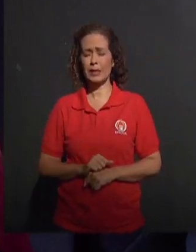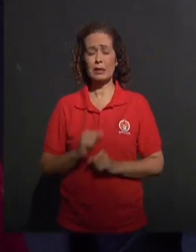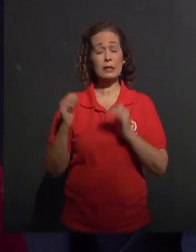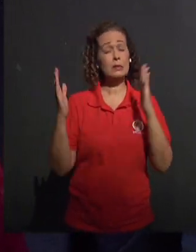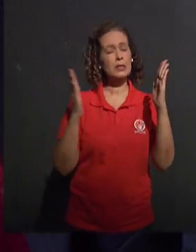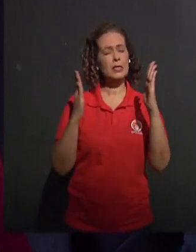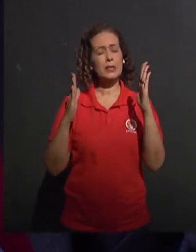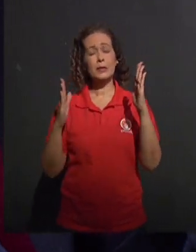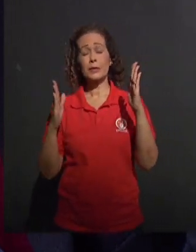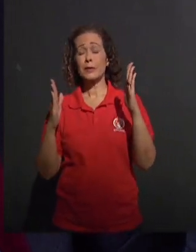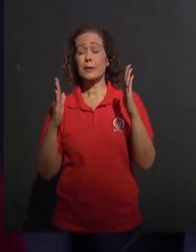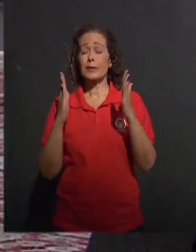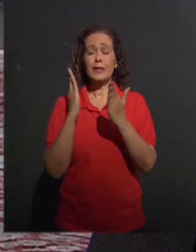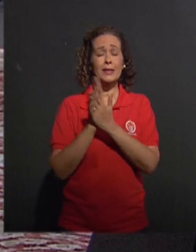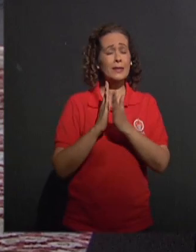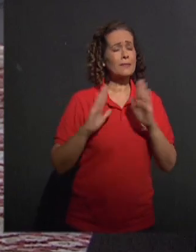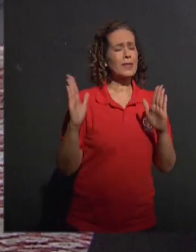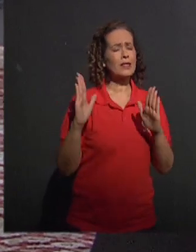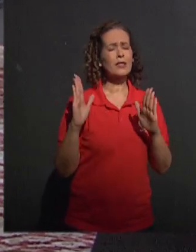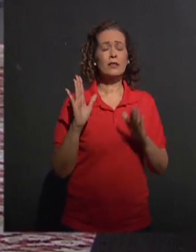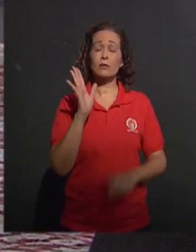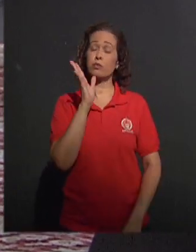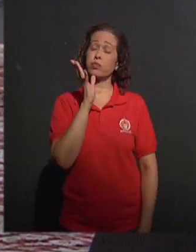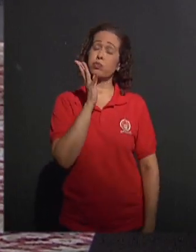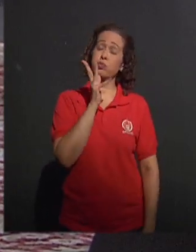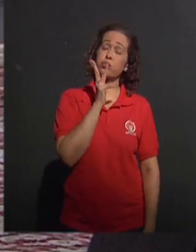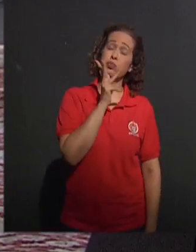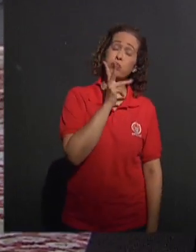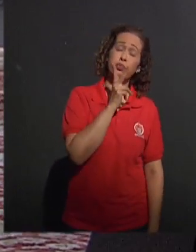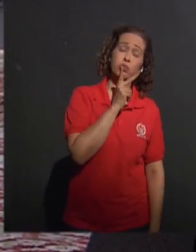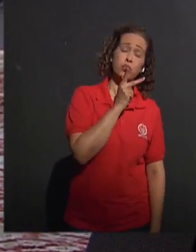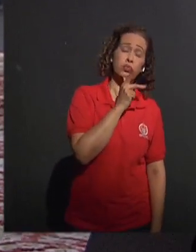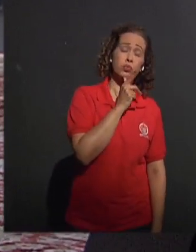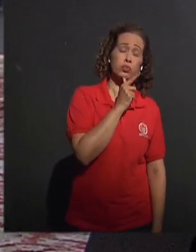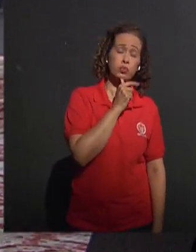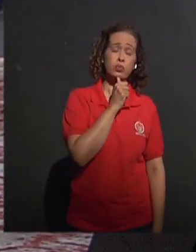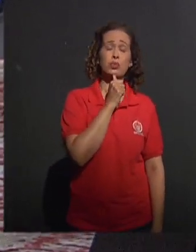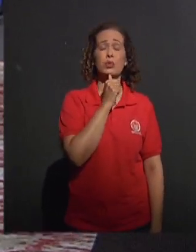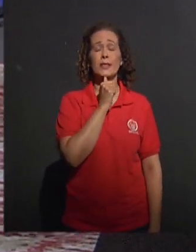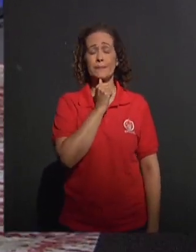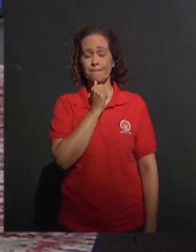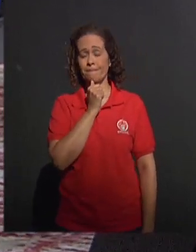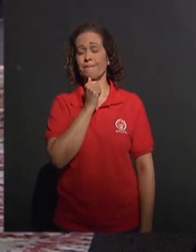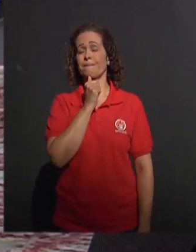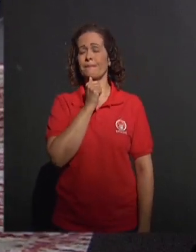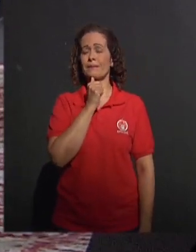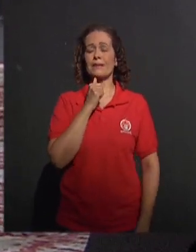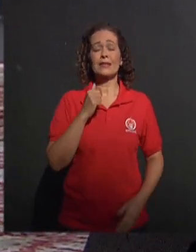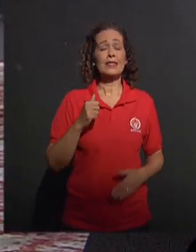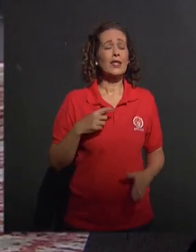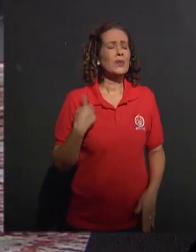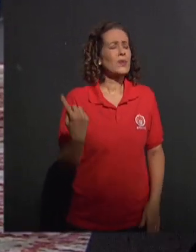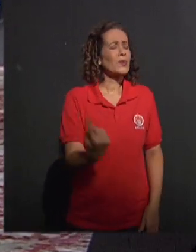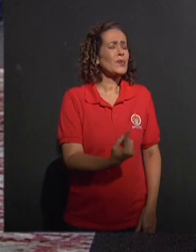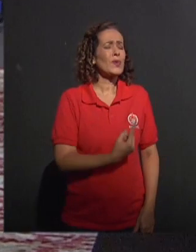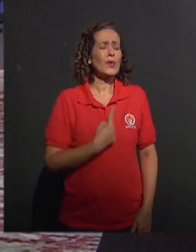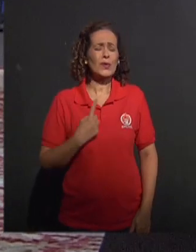olhos. Senhor, não temos virtude, ó Deus, para o Senhor fazer absolutamente